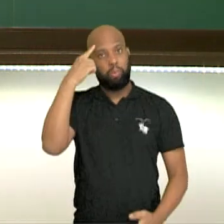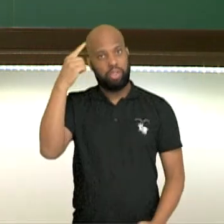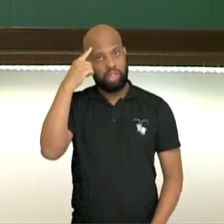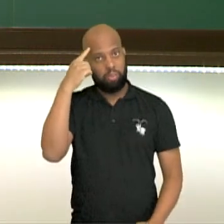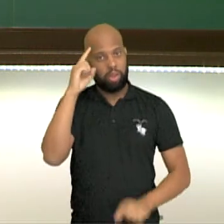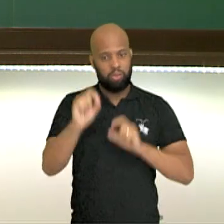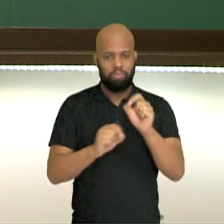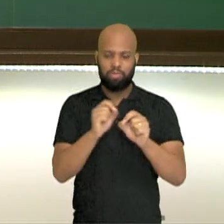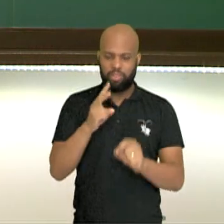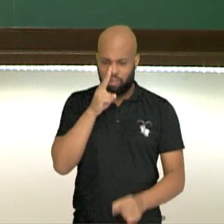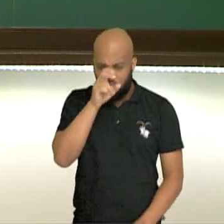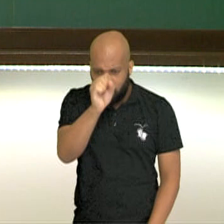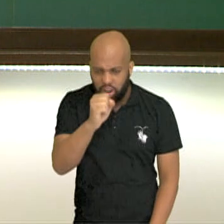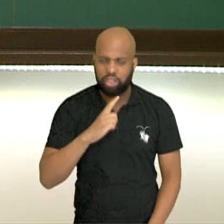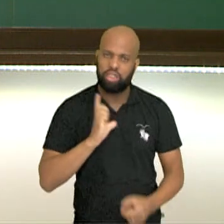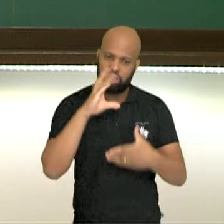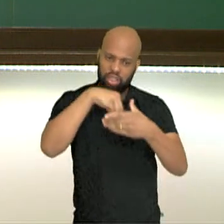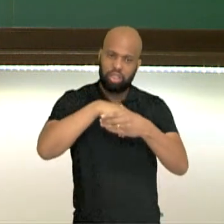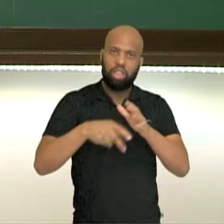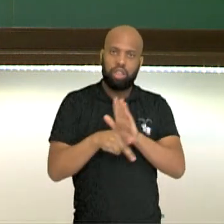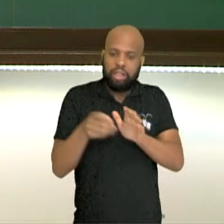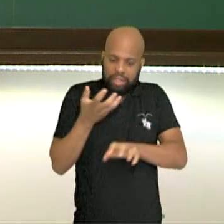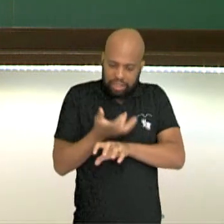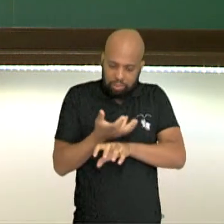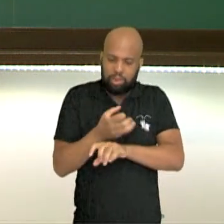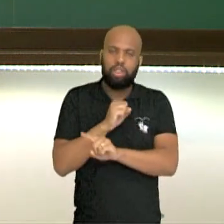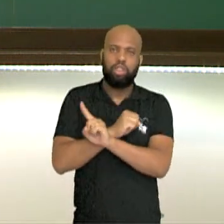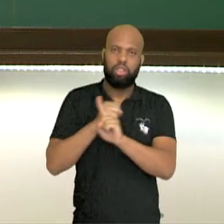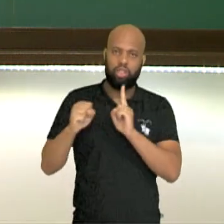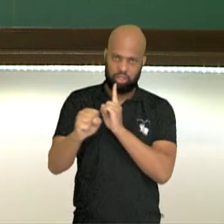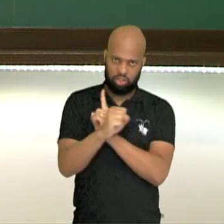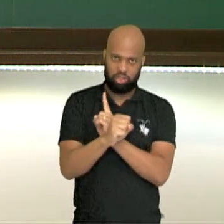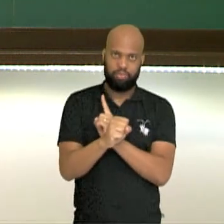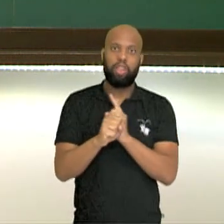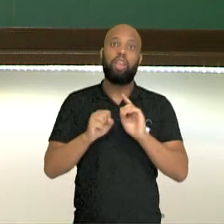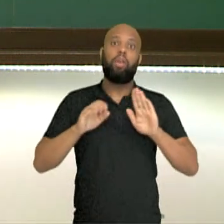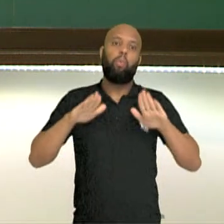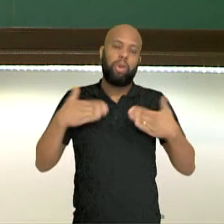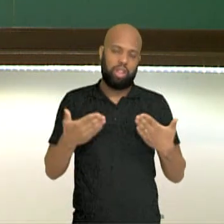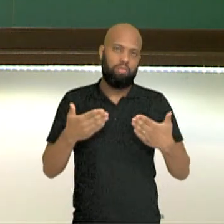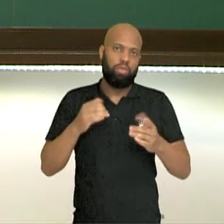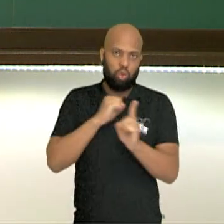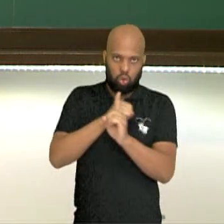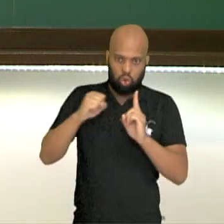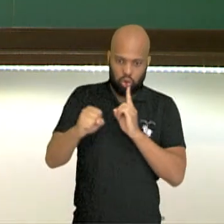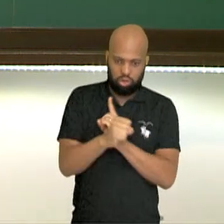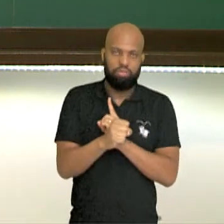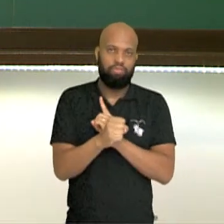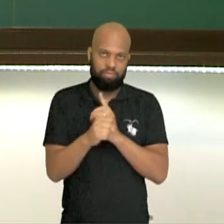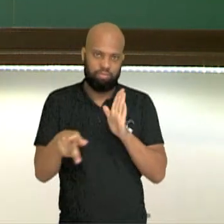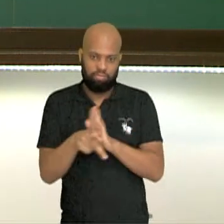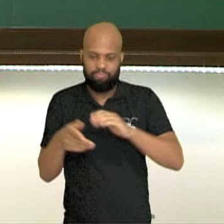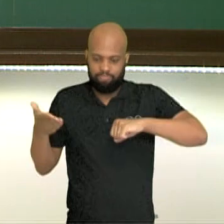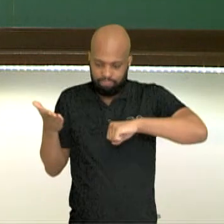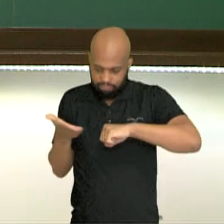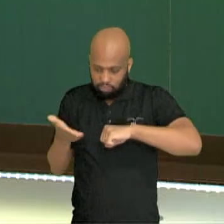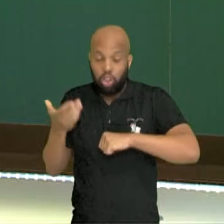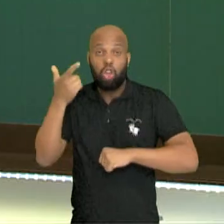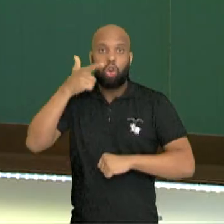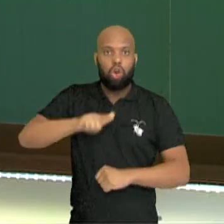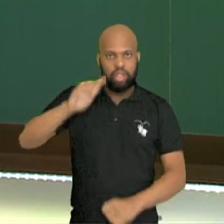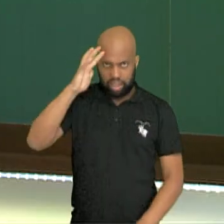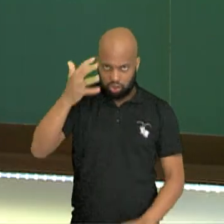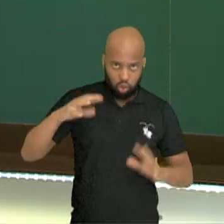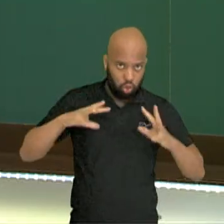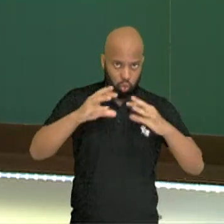muito veemente da sociologia. Não que a sociologia, né, contemporaneamente sabendo, moderna, ela consiga resolver